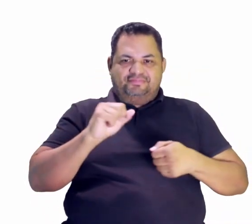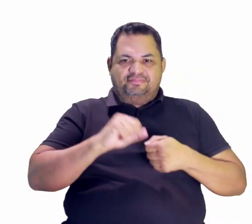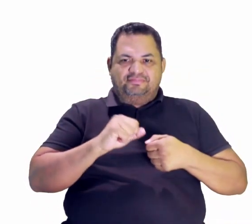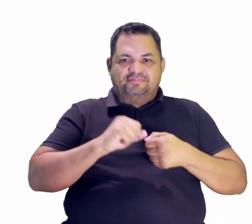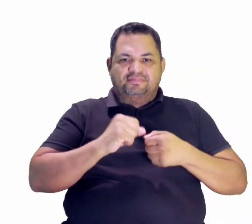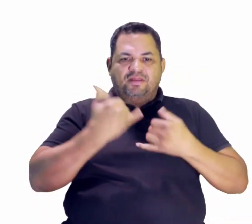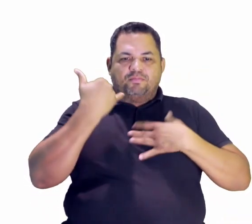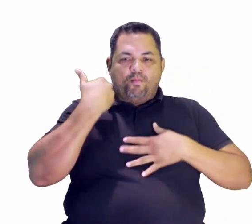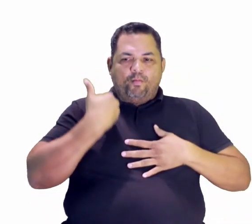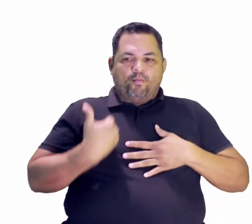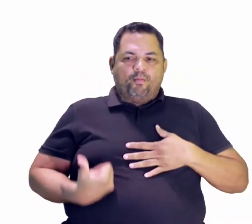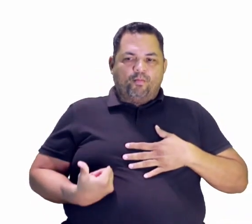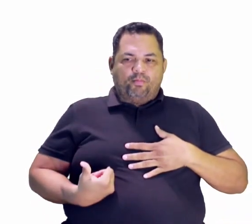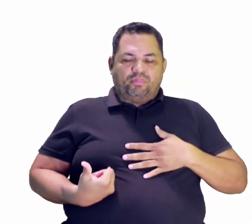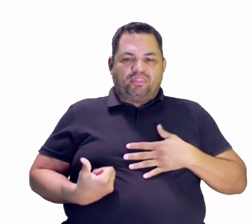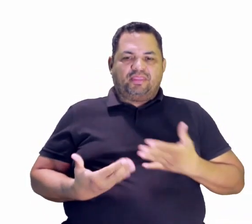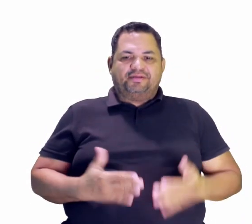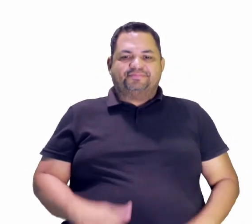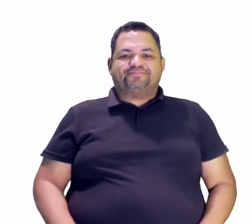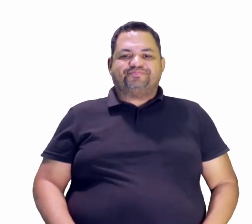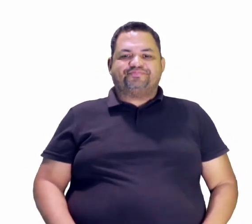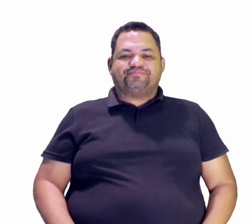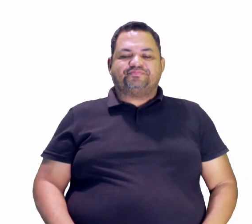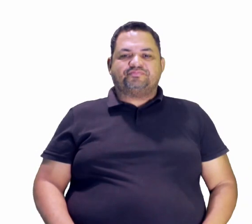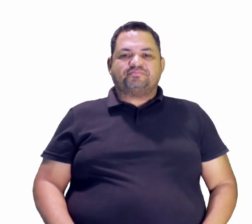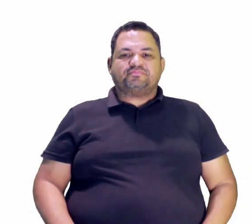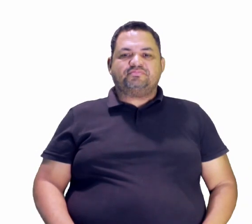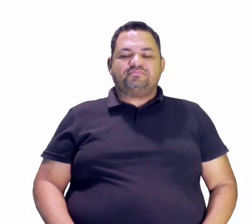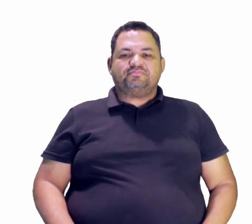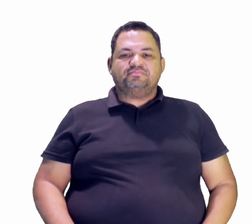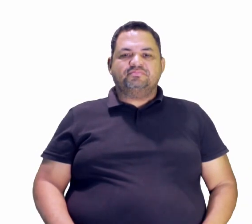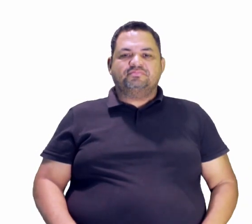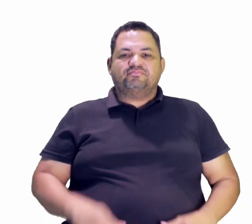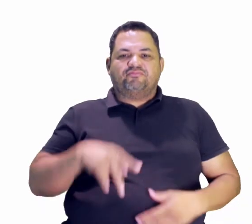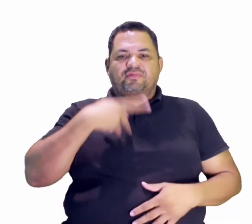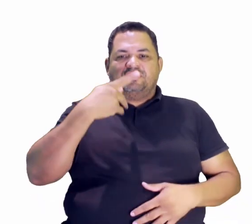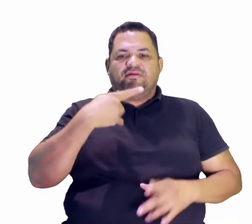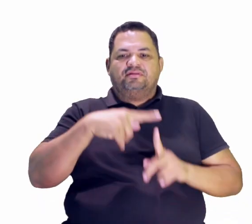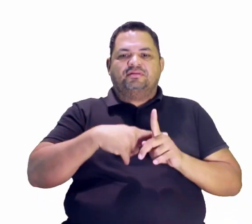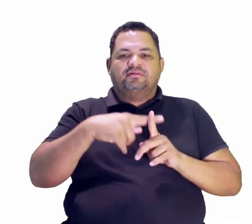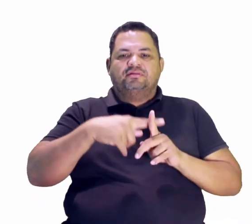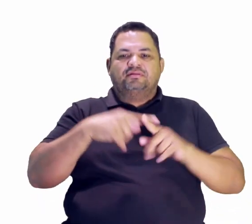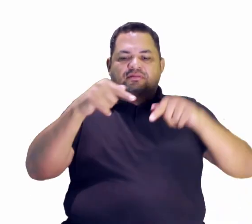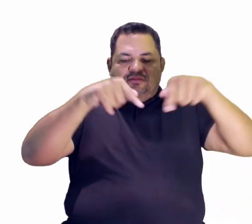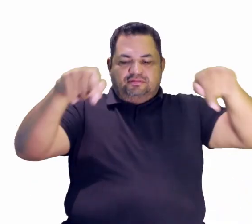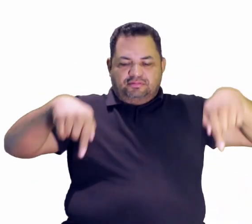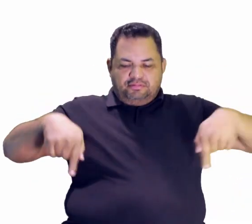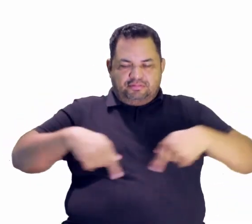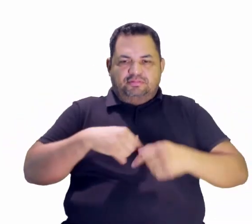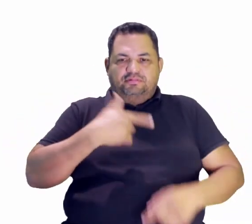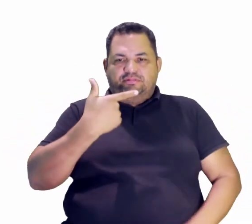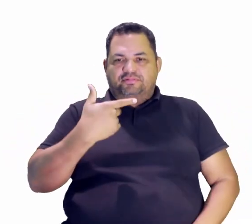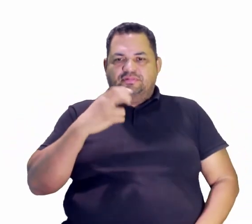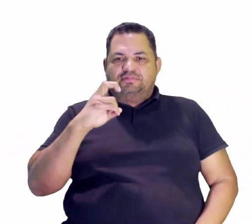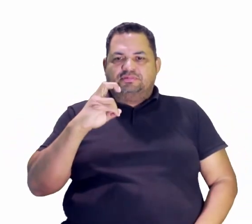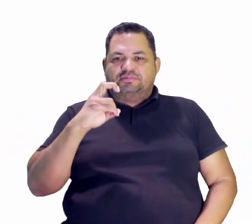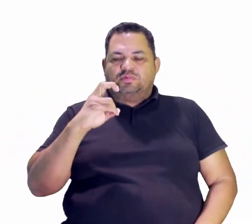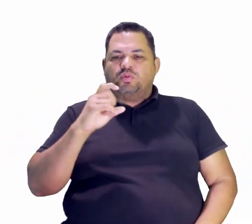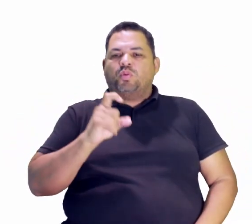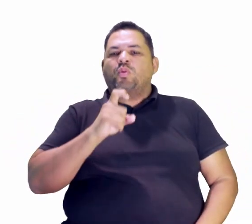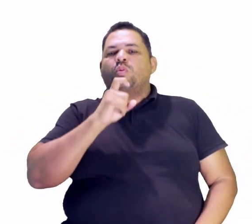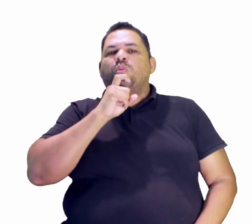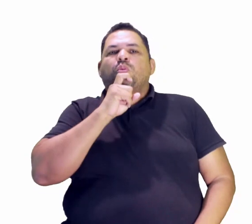um regime. Na sala de aula, eu falo que a temperatura da sala é de 25 graus Celsius. Com ar-condicionado, a